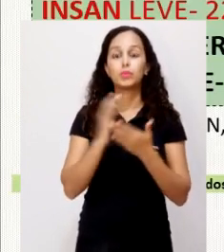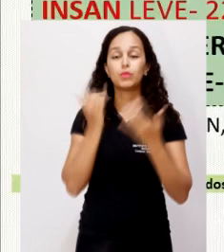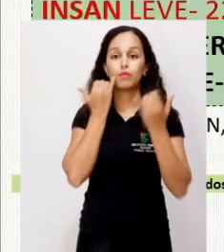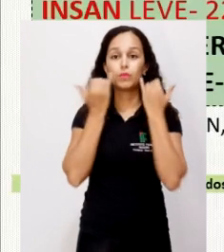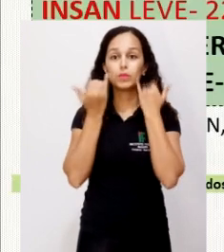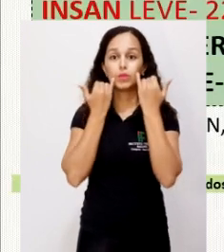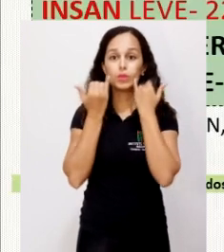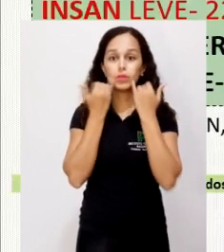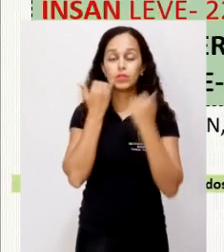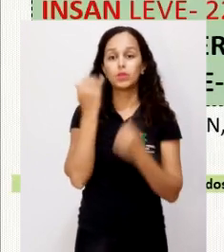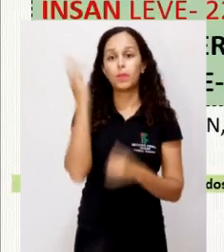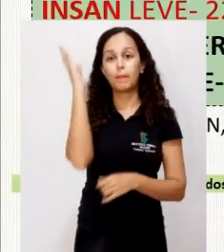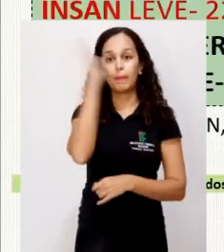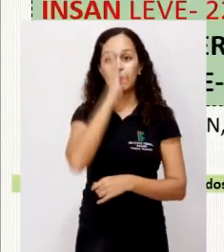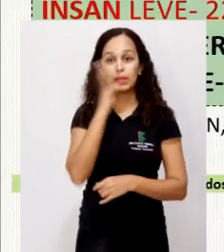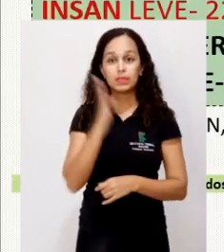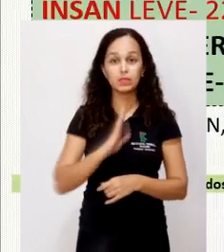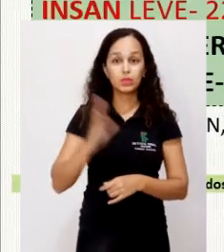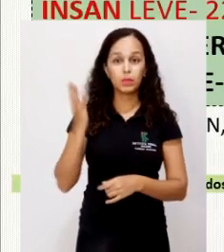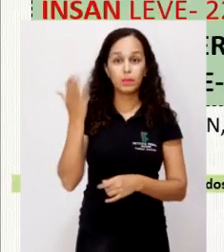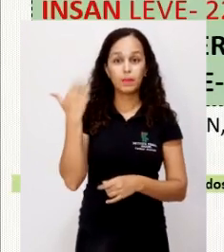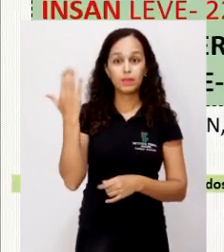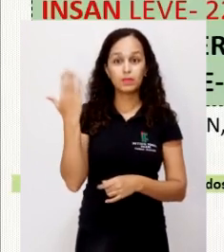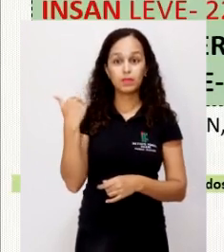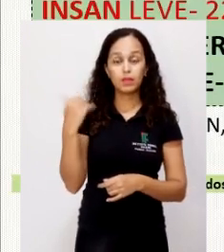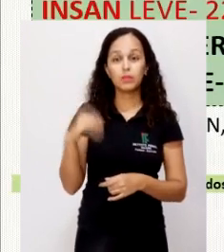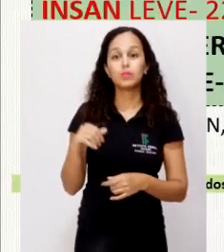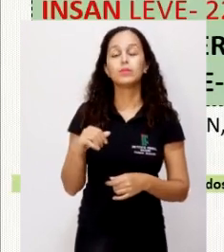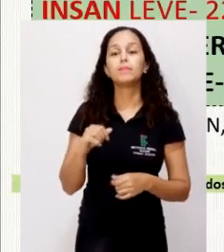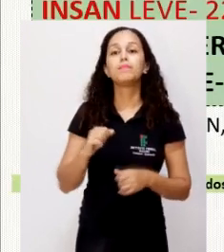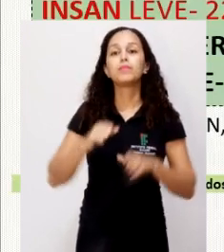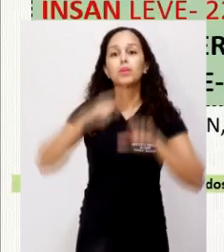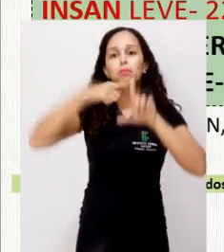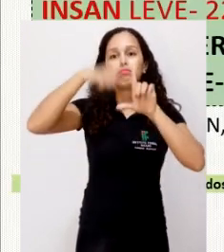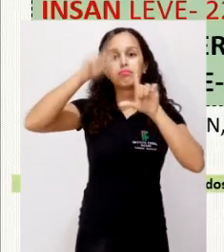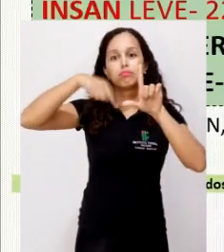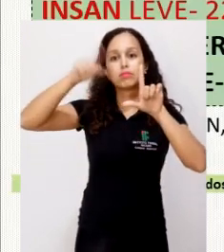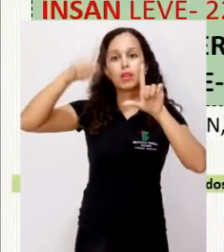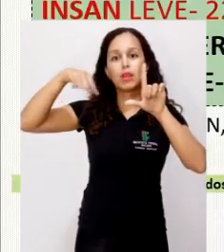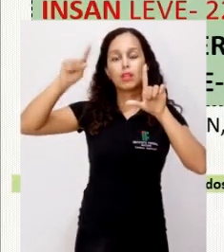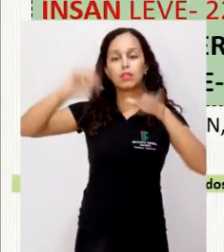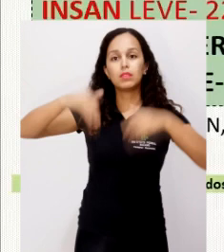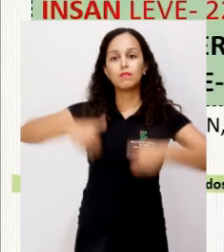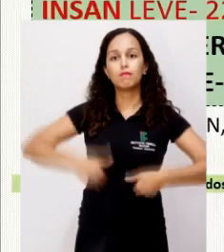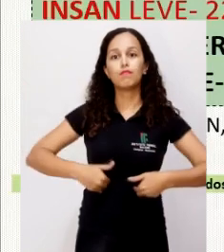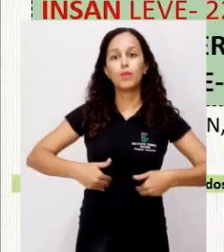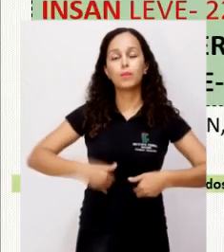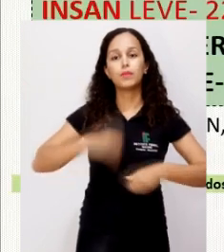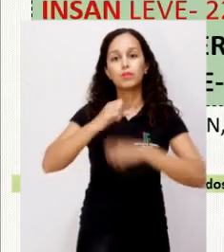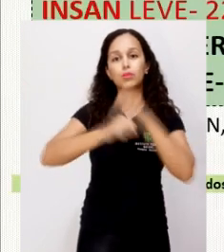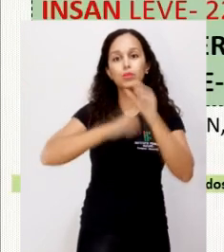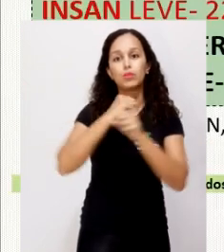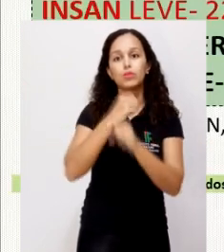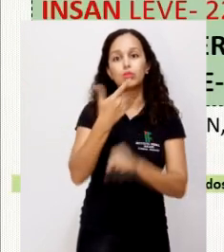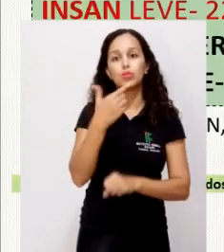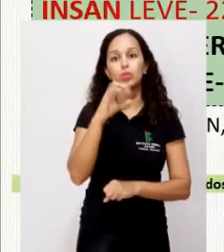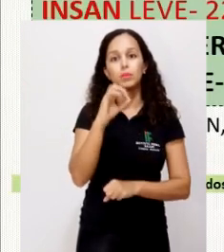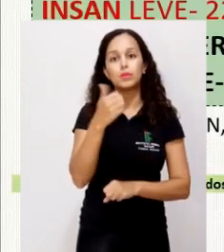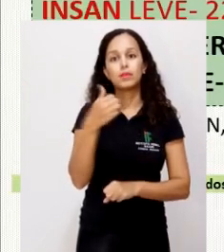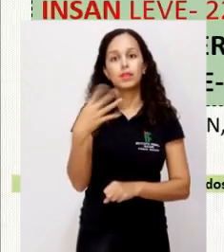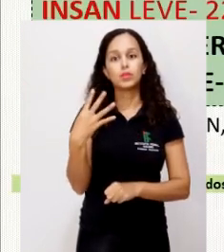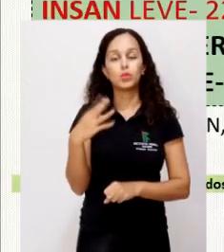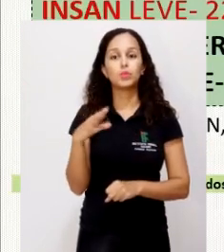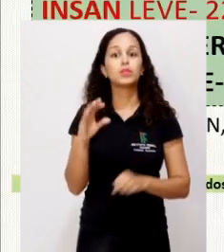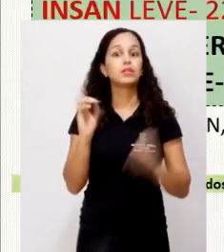alguns dados. O Brasil havia saído do mapa da fome, de acordo com a FAO, em 2014,